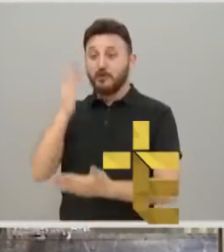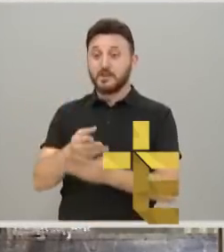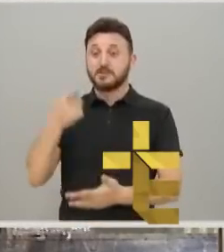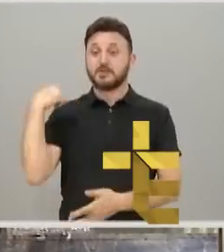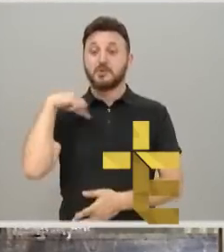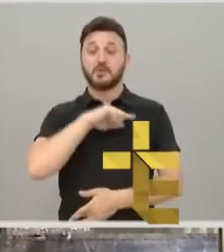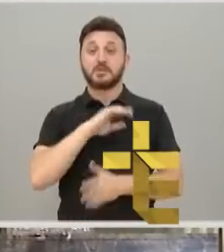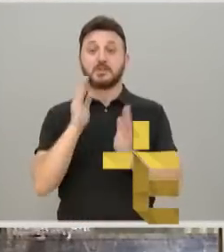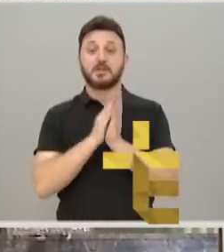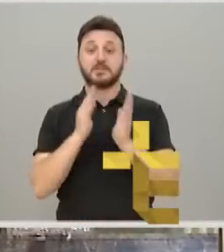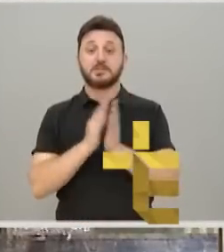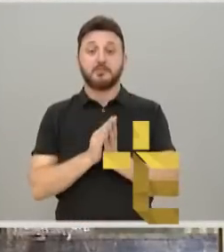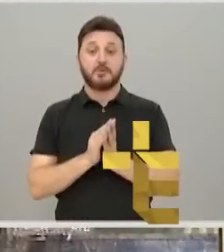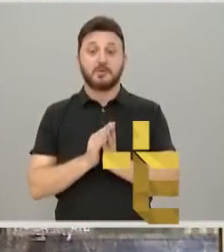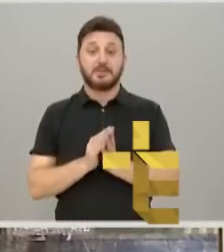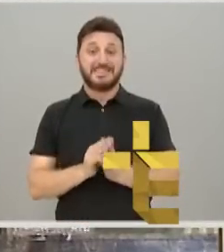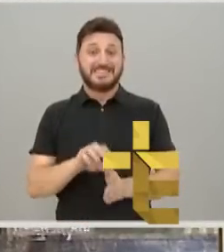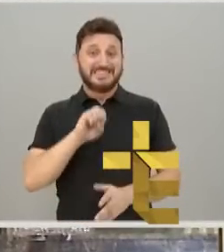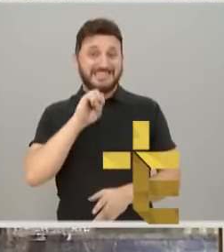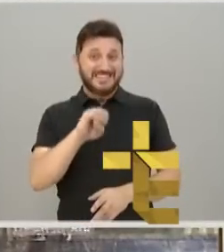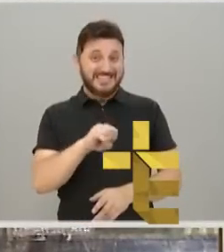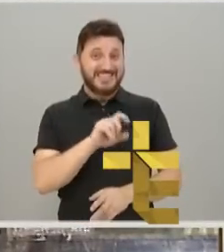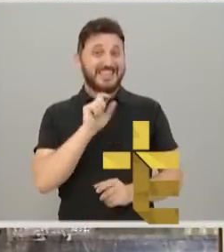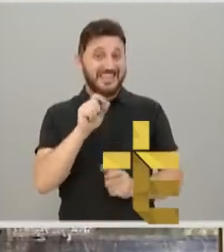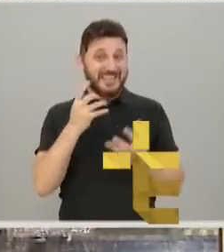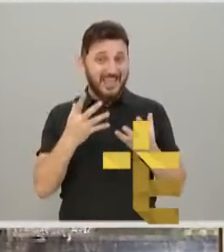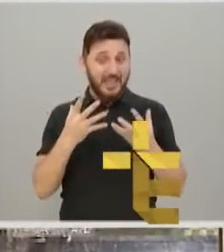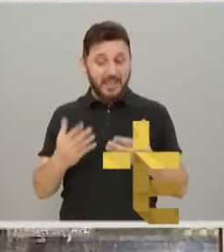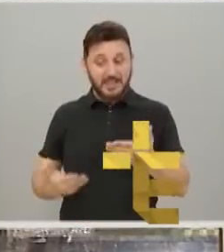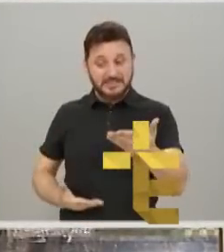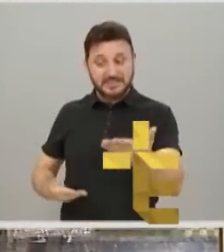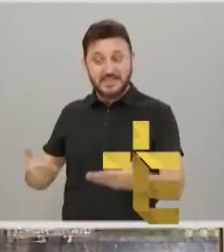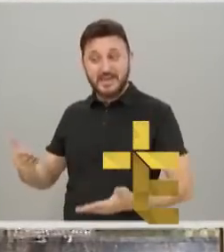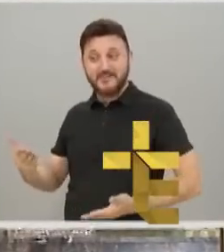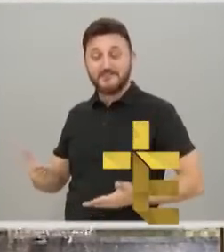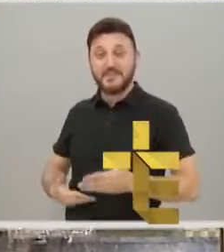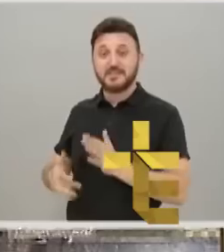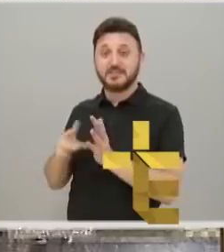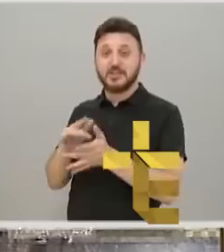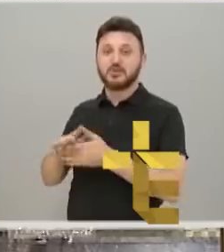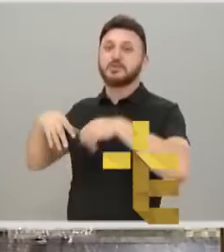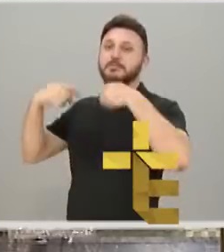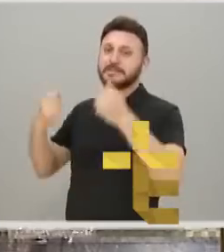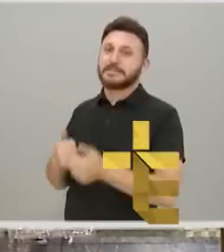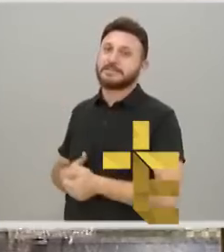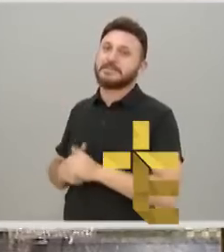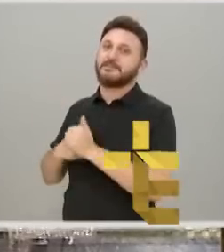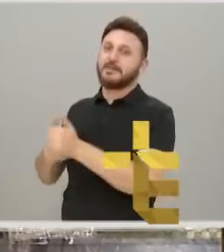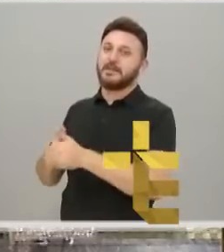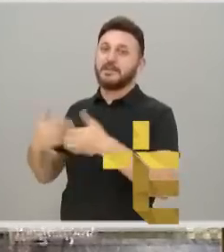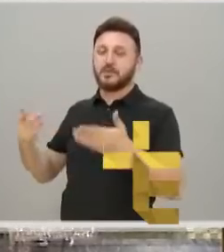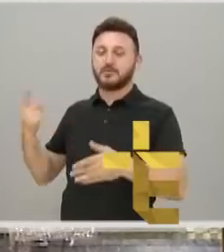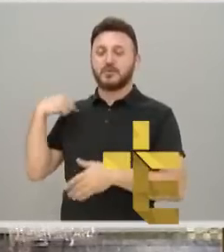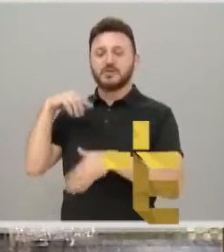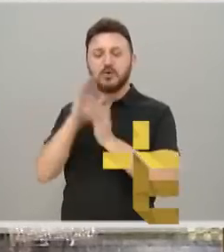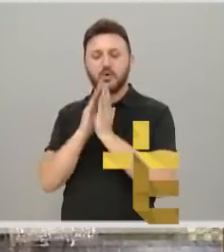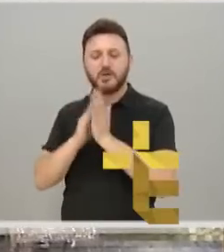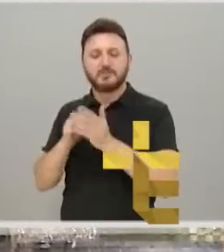confiança, quem quer me servir, siga-me. Sigamos em